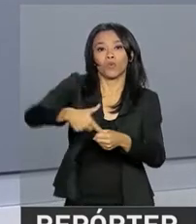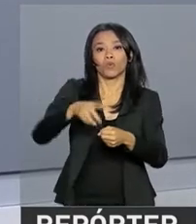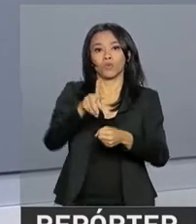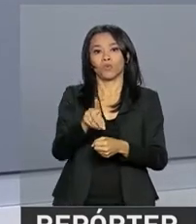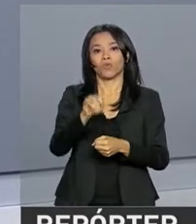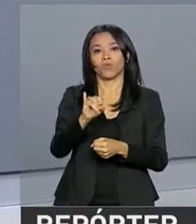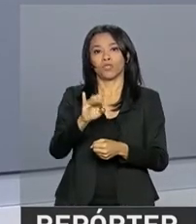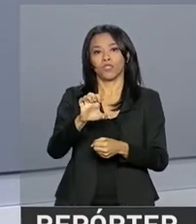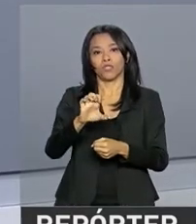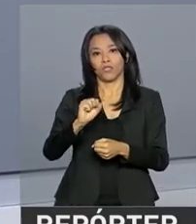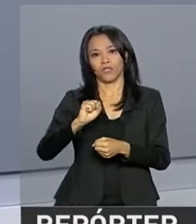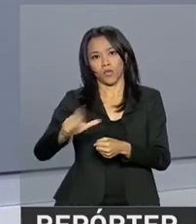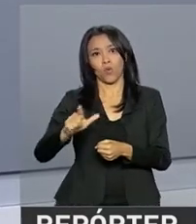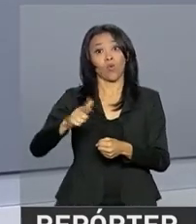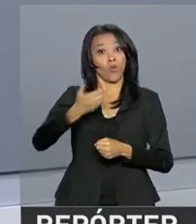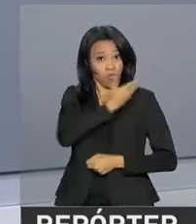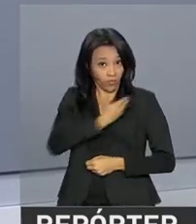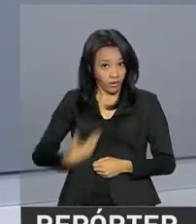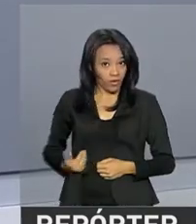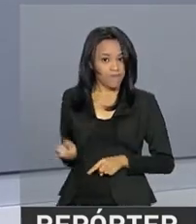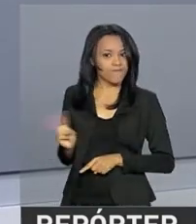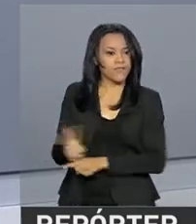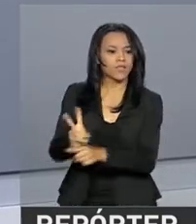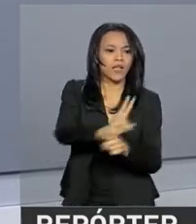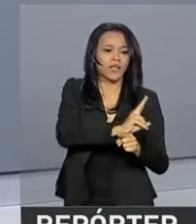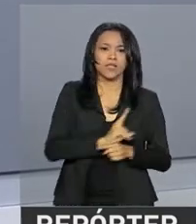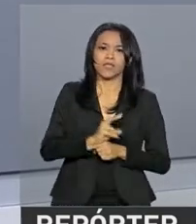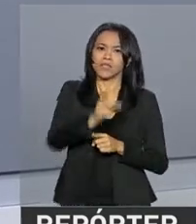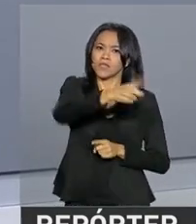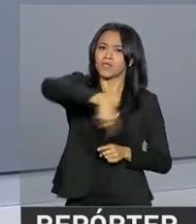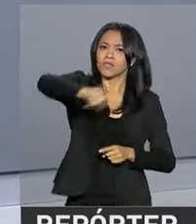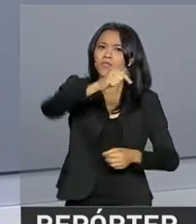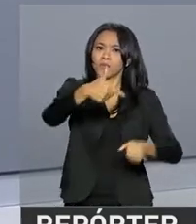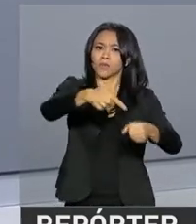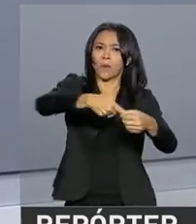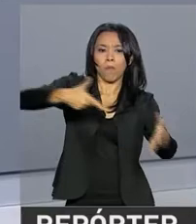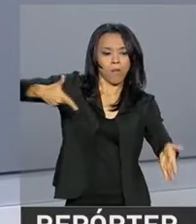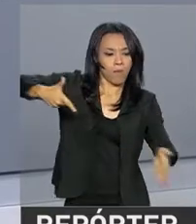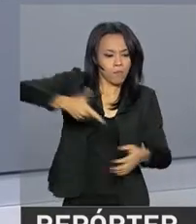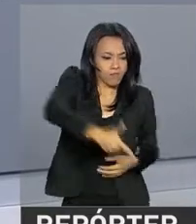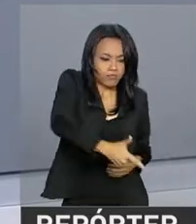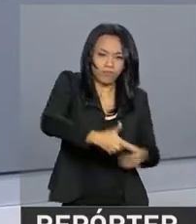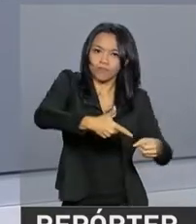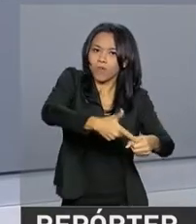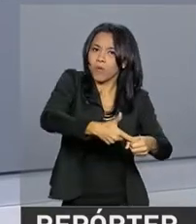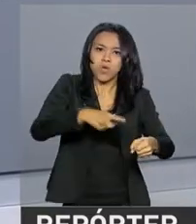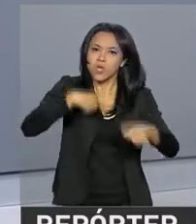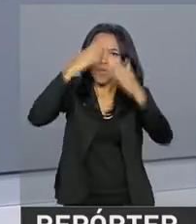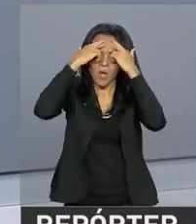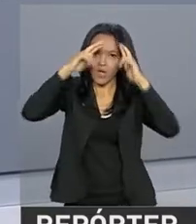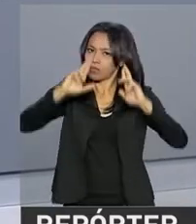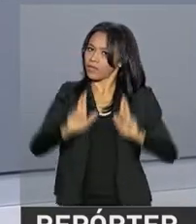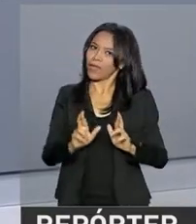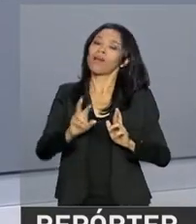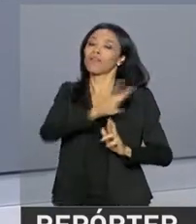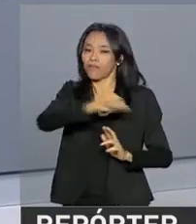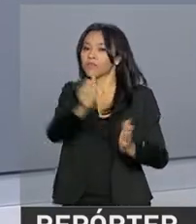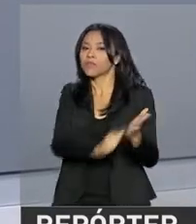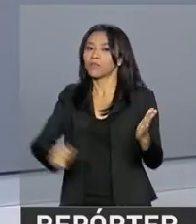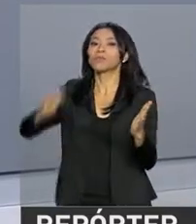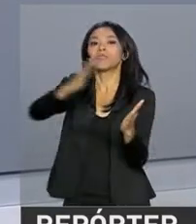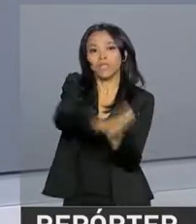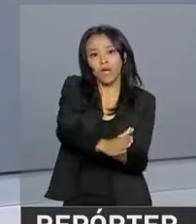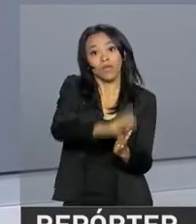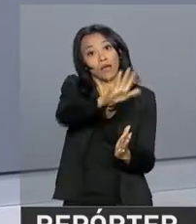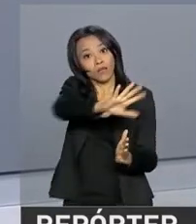intensifica a fiscalização. Os postos que descumprirem o acordo fechado entre governo federal e caminhoneiros podem ser multados e